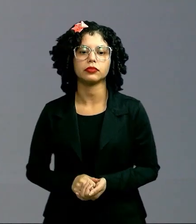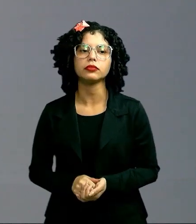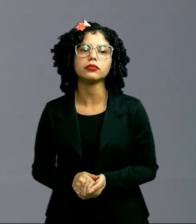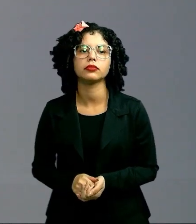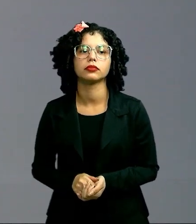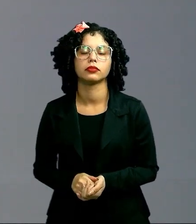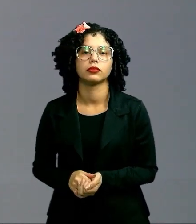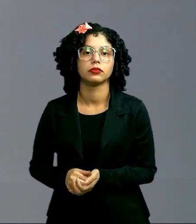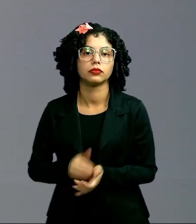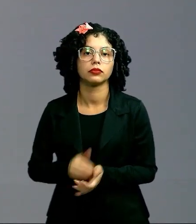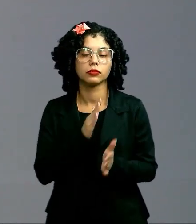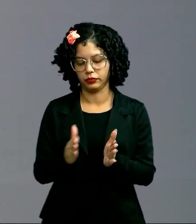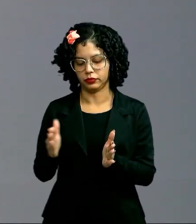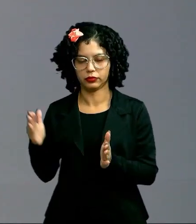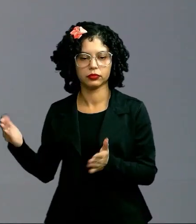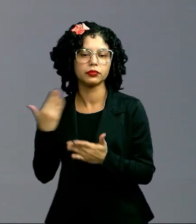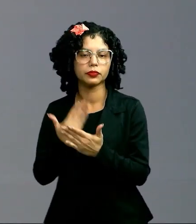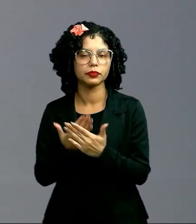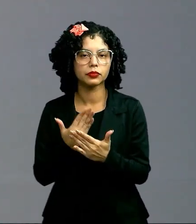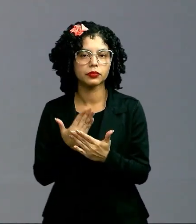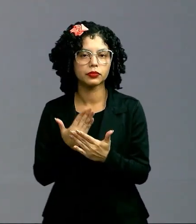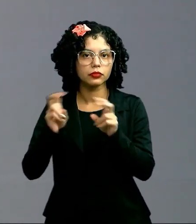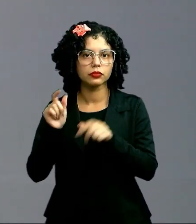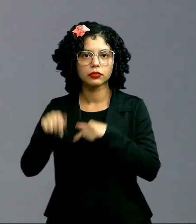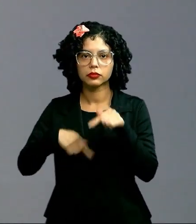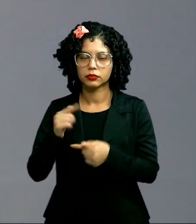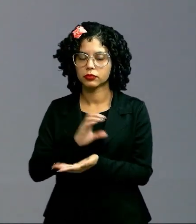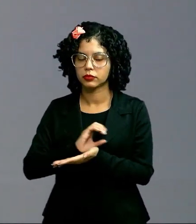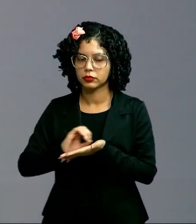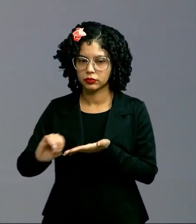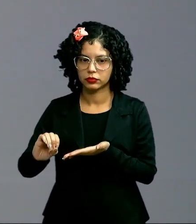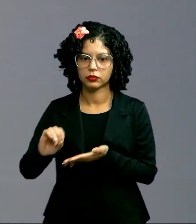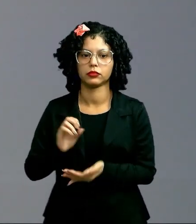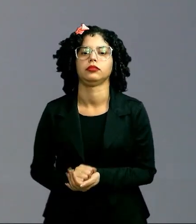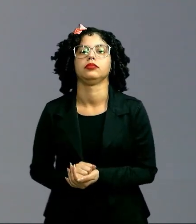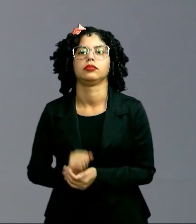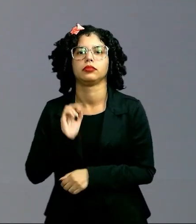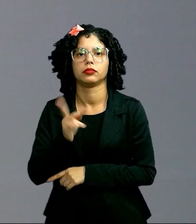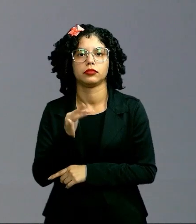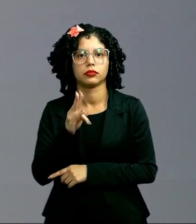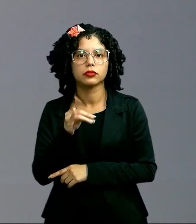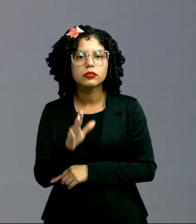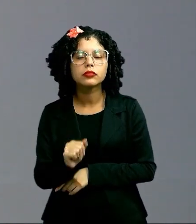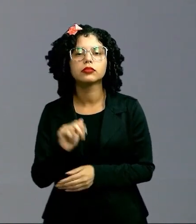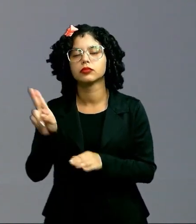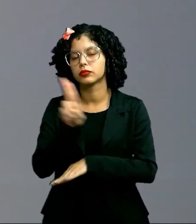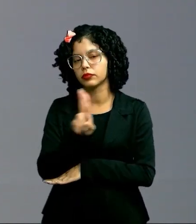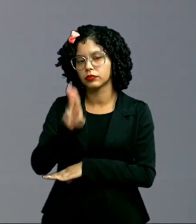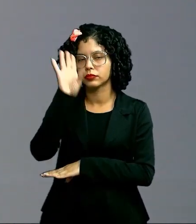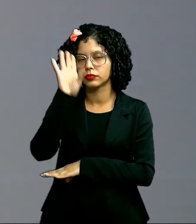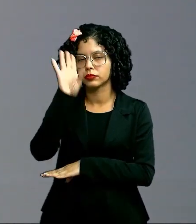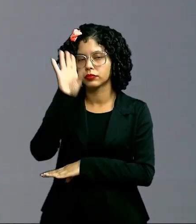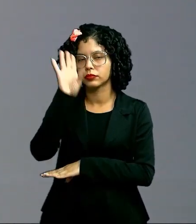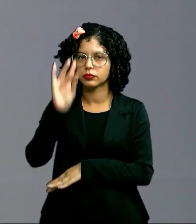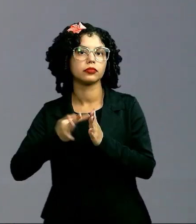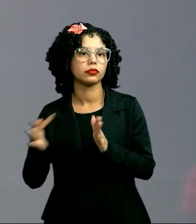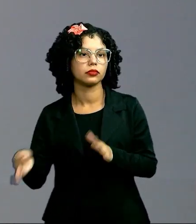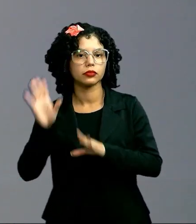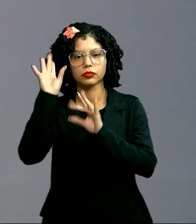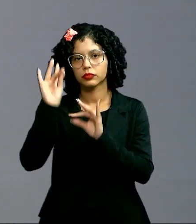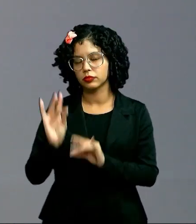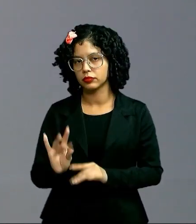nós viemos numa sequência de aulas sobre Química Orgânica. Falamos sobre hidrocarboneto, nomenclatura, as funções